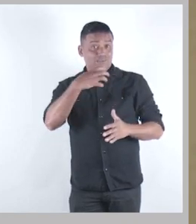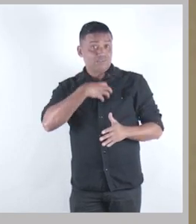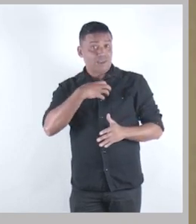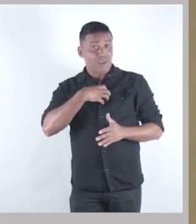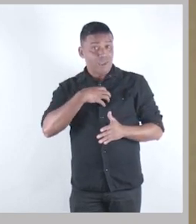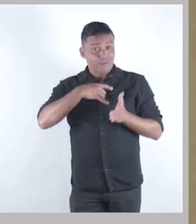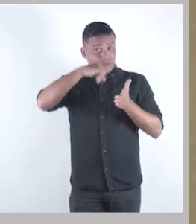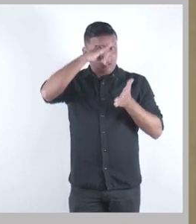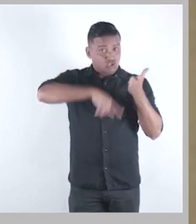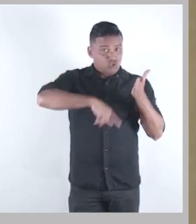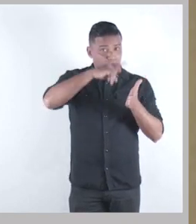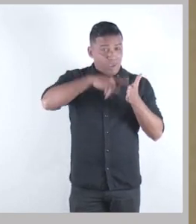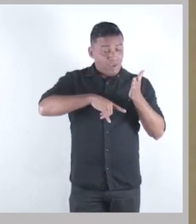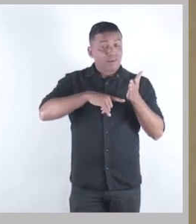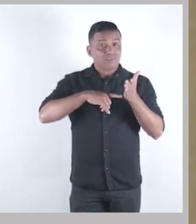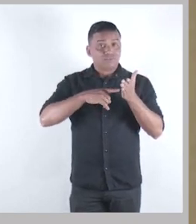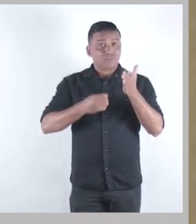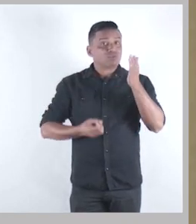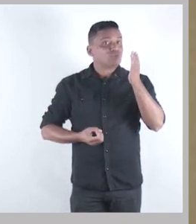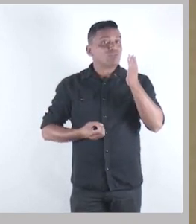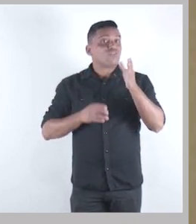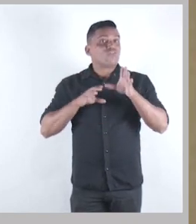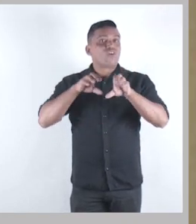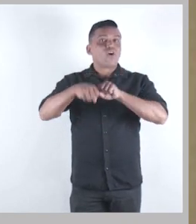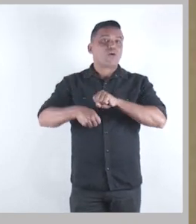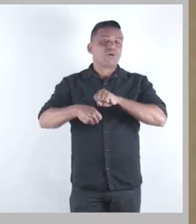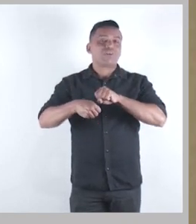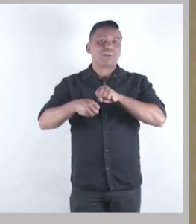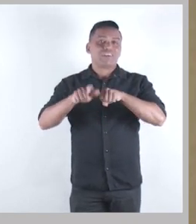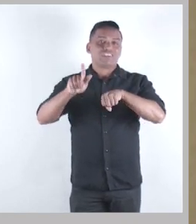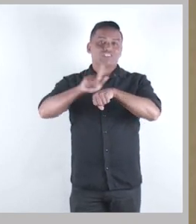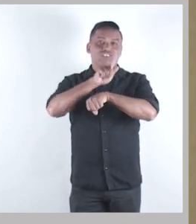onde formamos gestores de bibliotecas de nível médio.